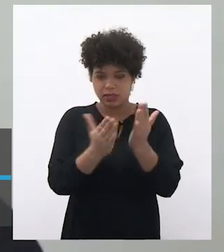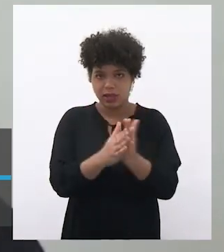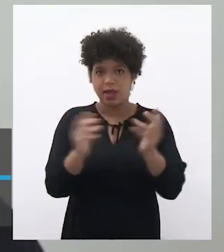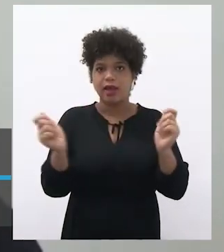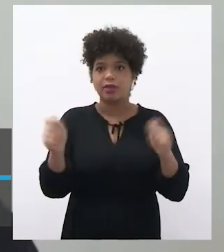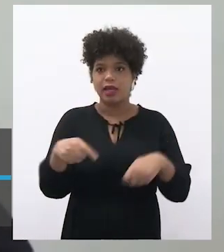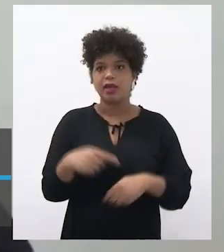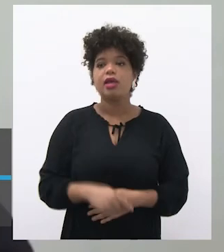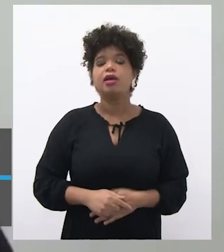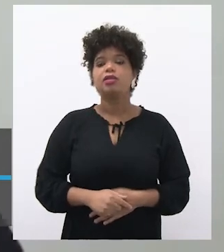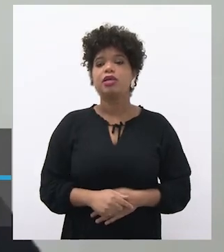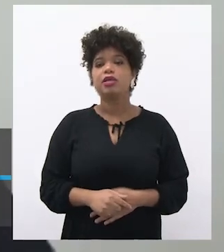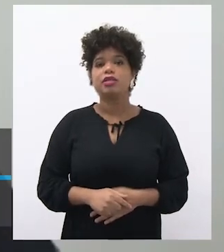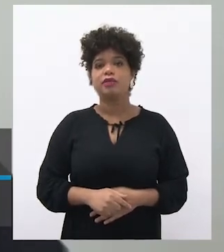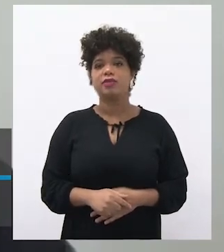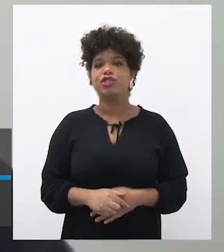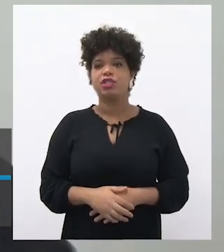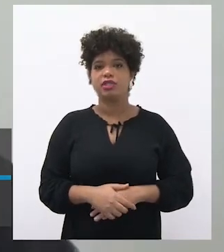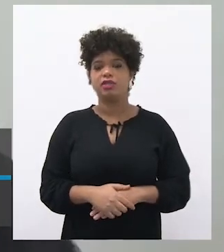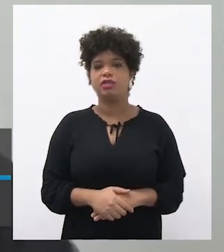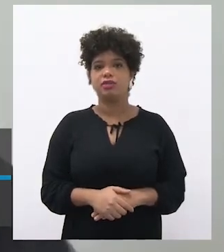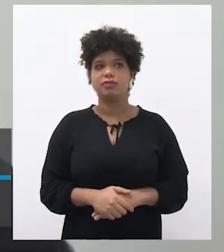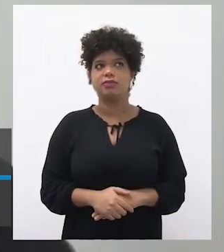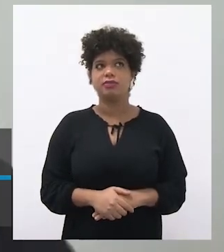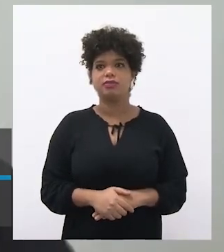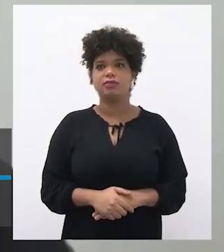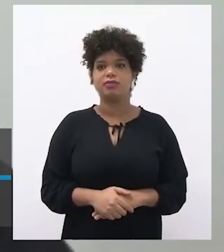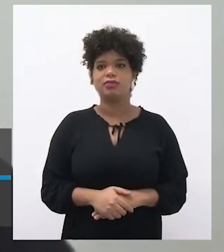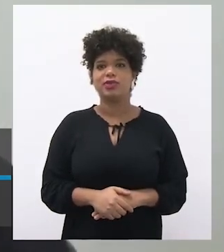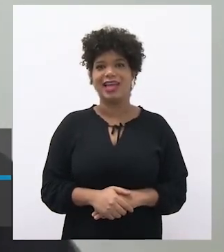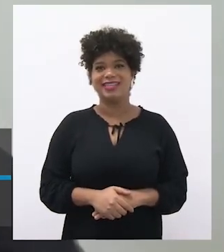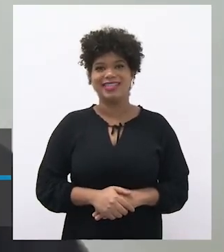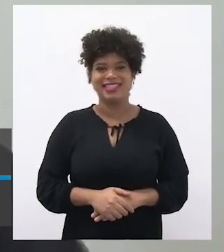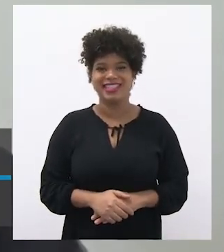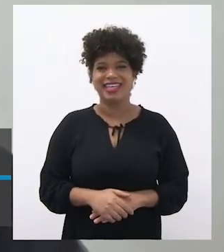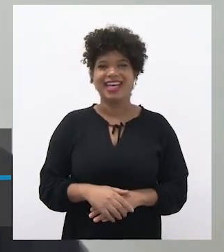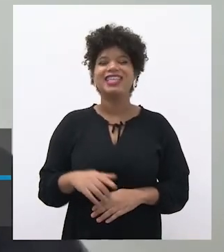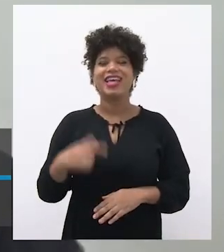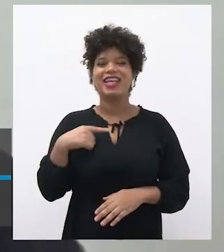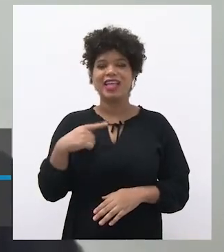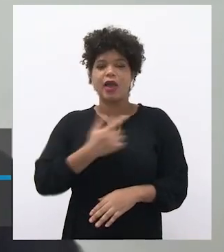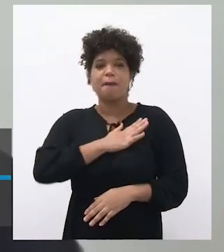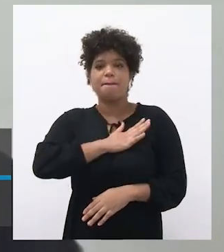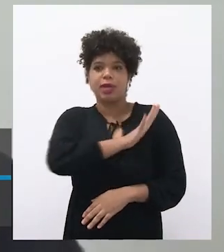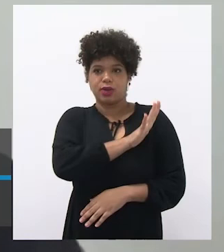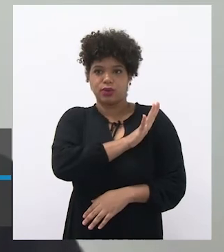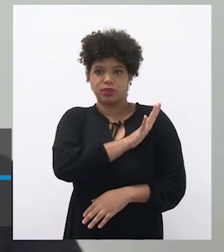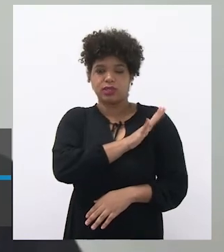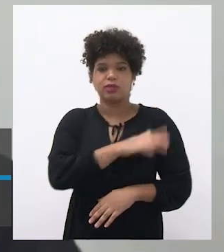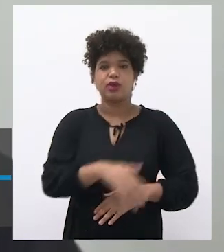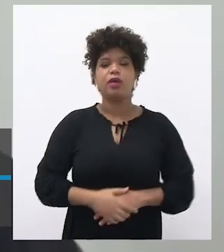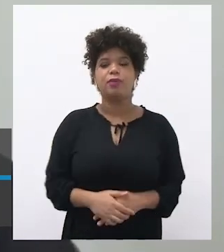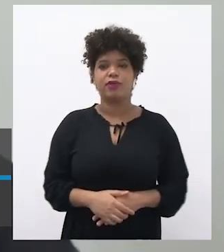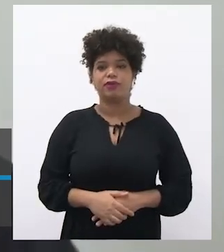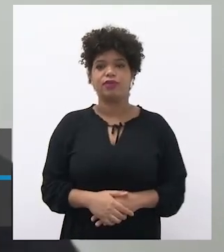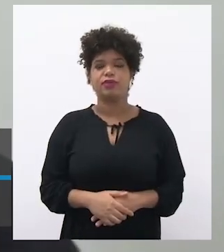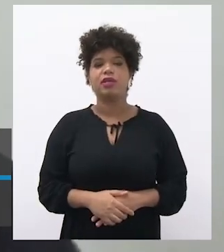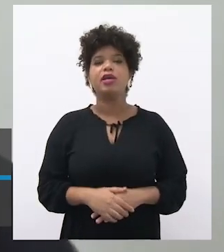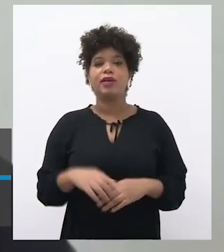redistributiva, que é aquela que pode ser encarado como uma forma de distribuição igualitária de